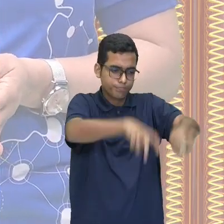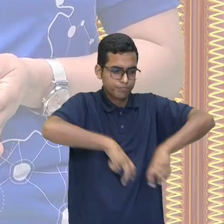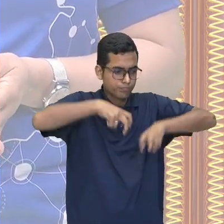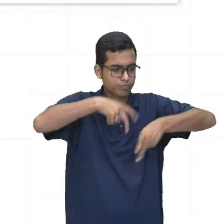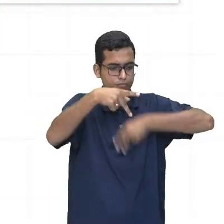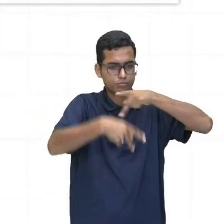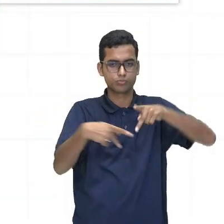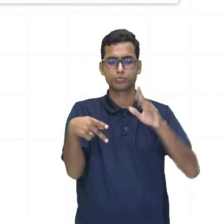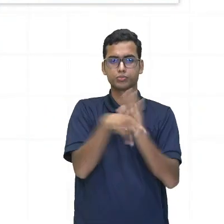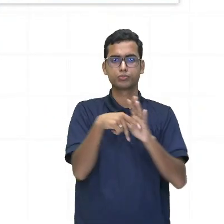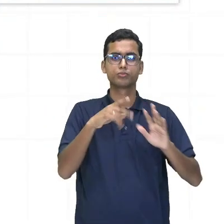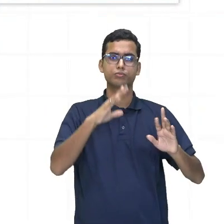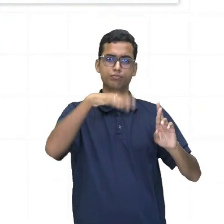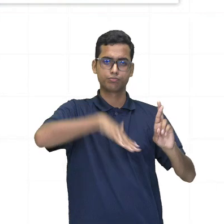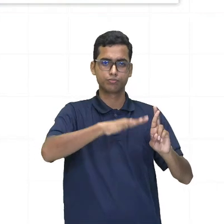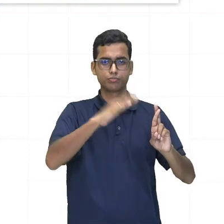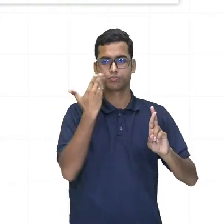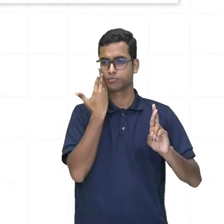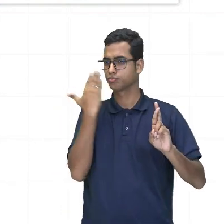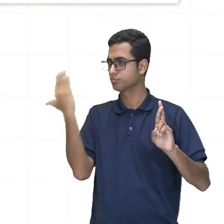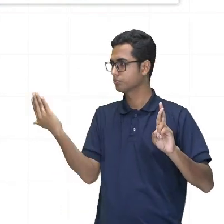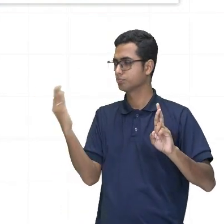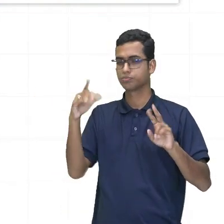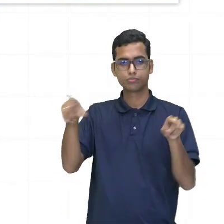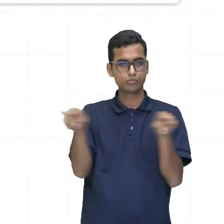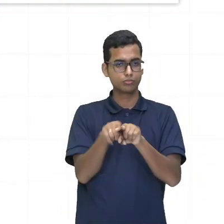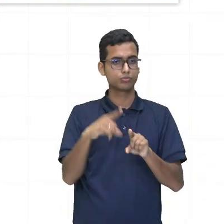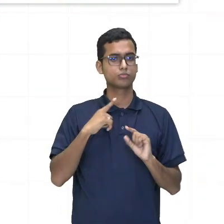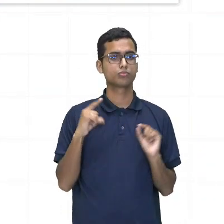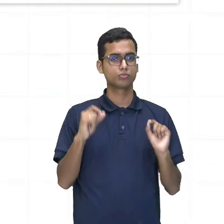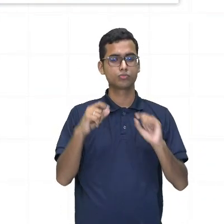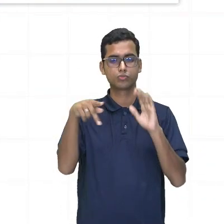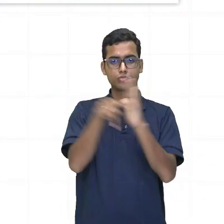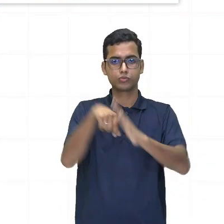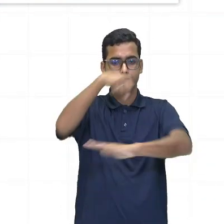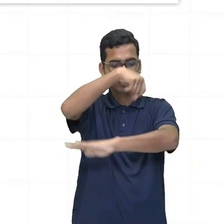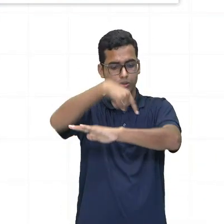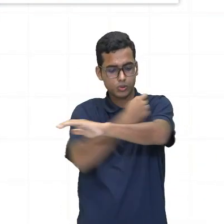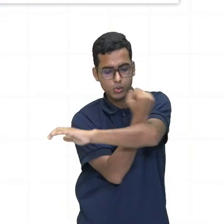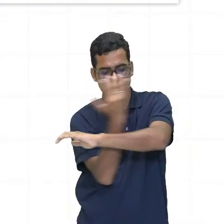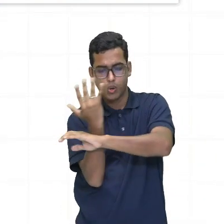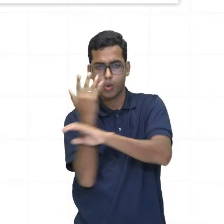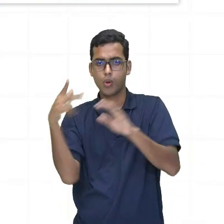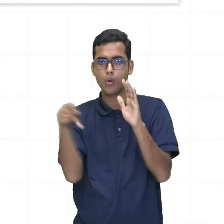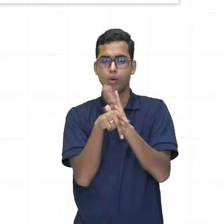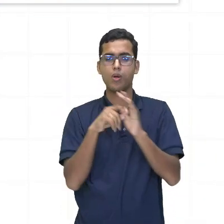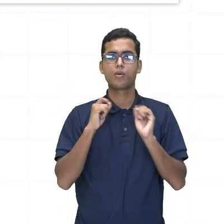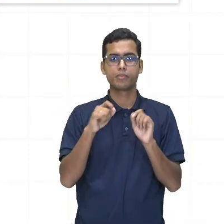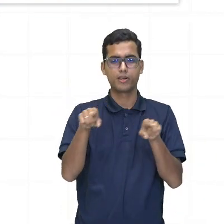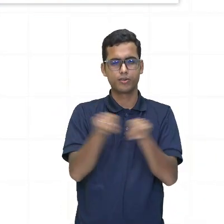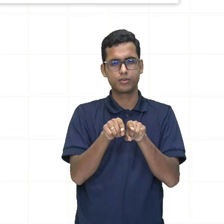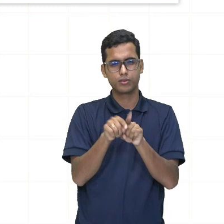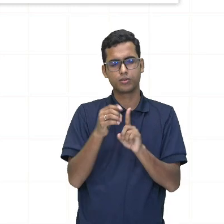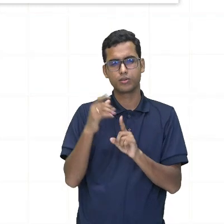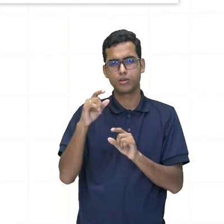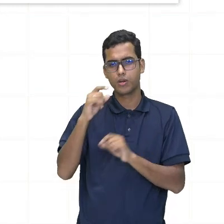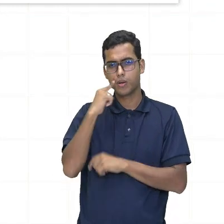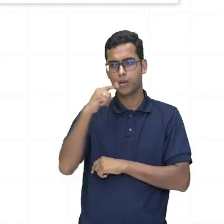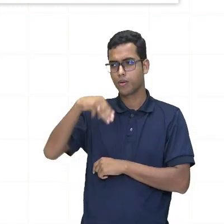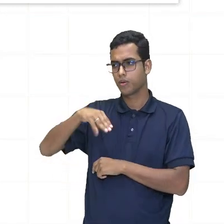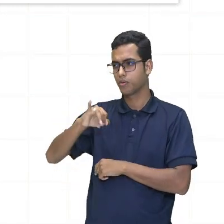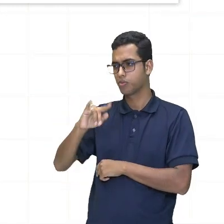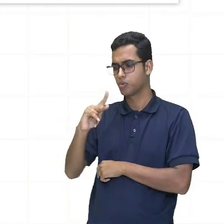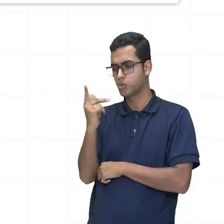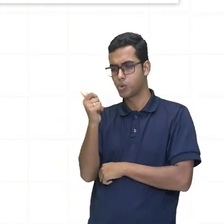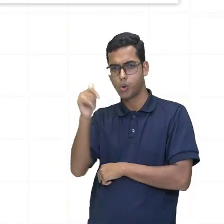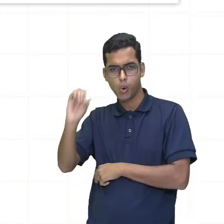povos ribeirinhos. Acompanhem comigo. Temos, né, o cultivo do milho e da mandioca. Vamos observar